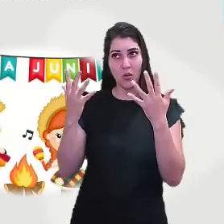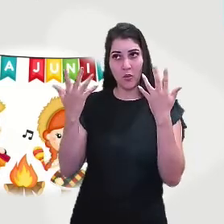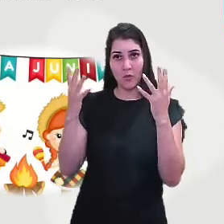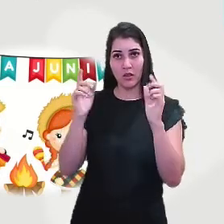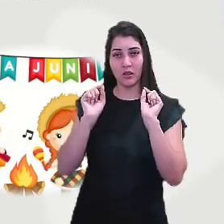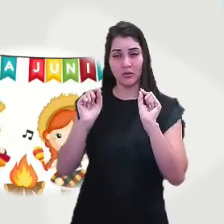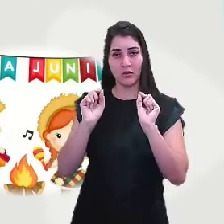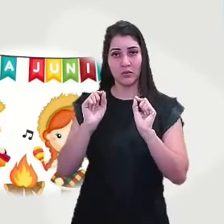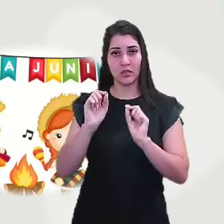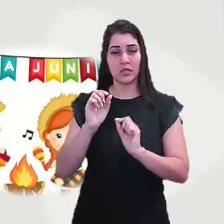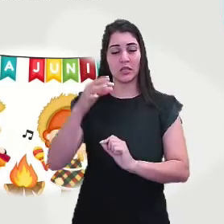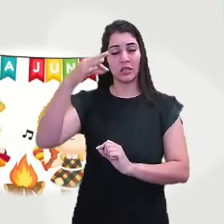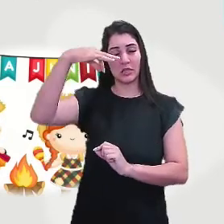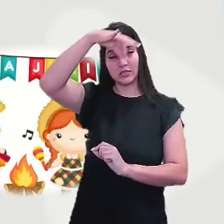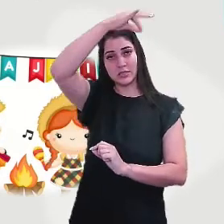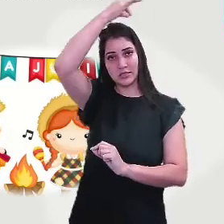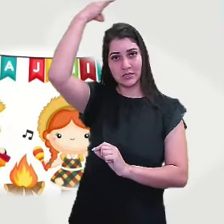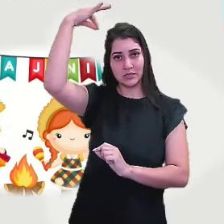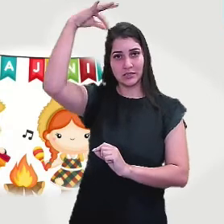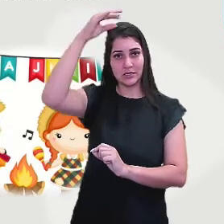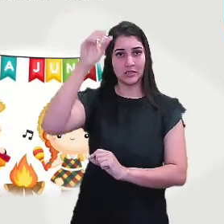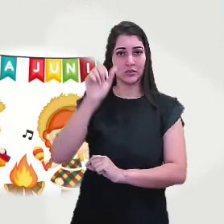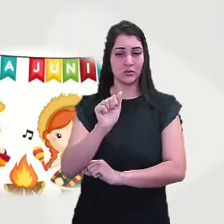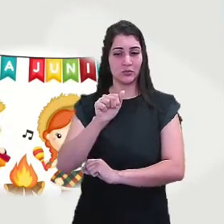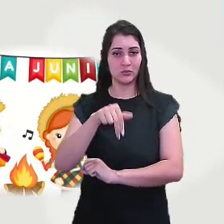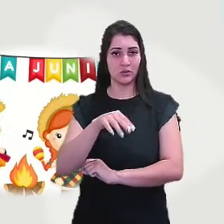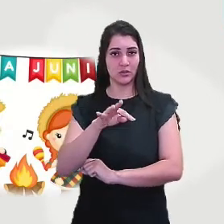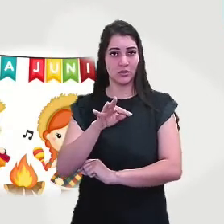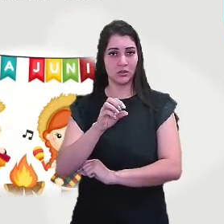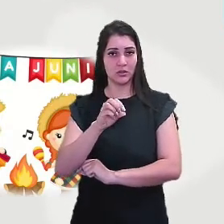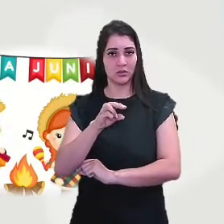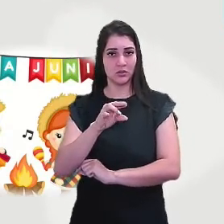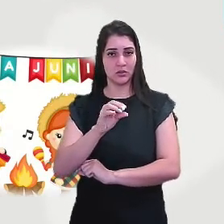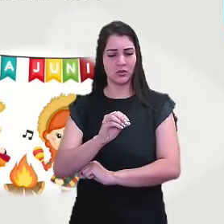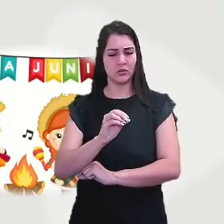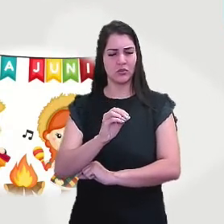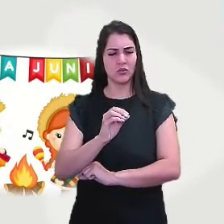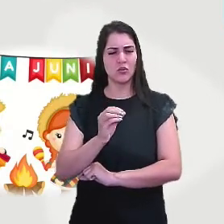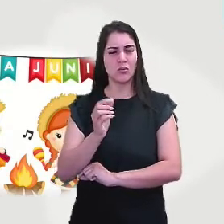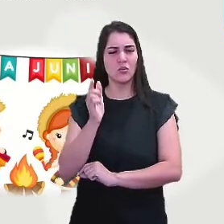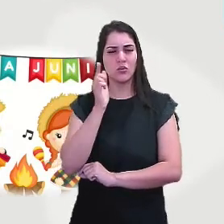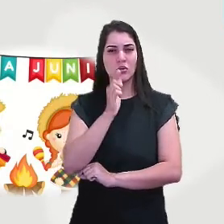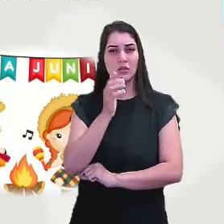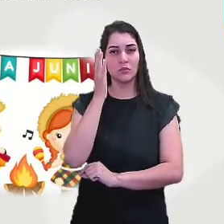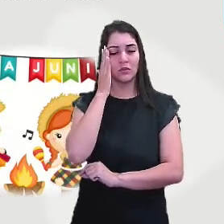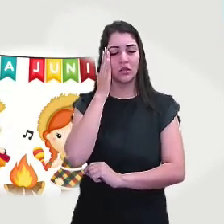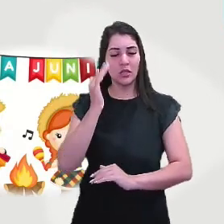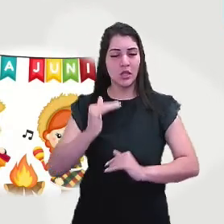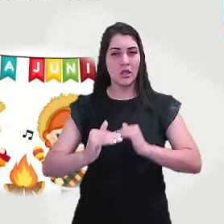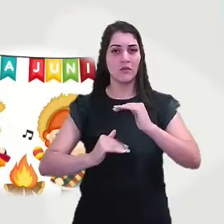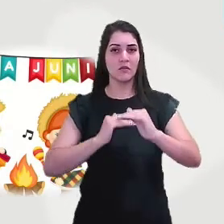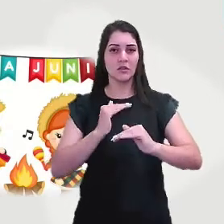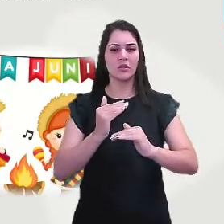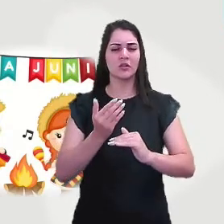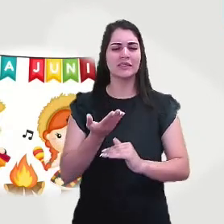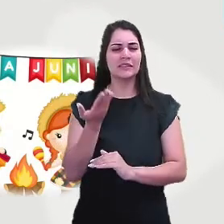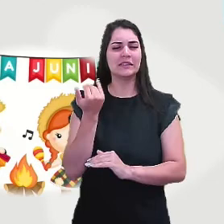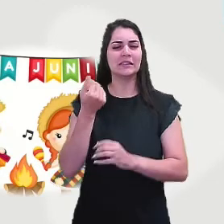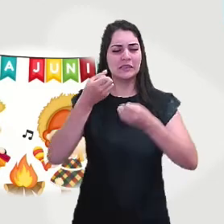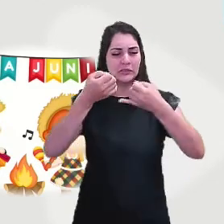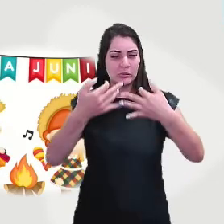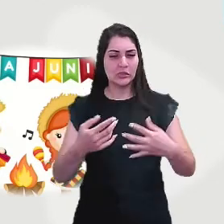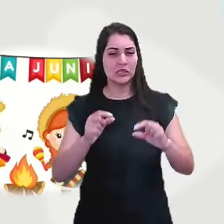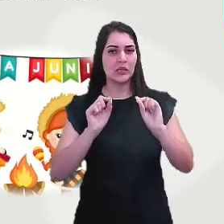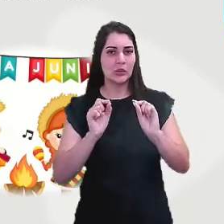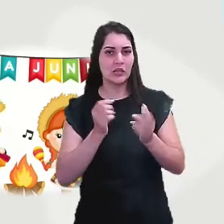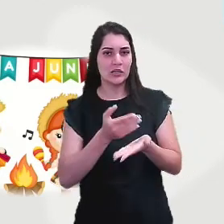santo casamenteiro. Como conseguimos, né, compreender agora a evolução? Quando eu retratei no comecinho que